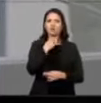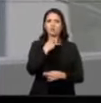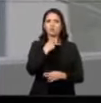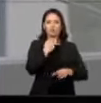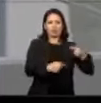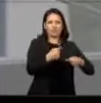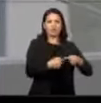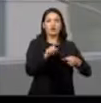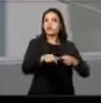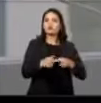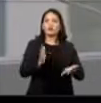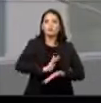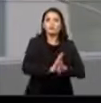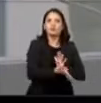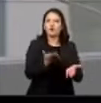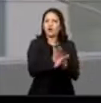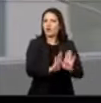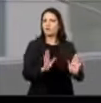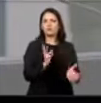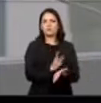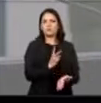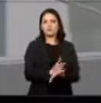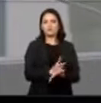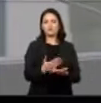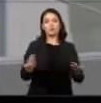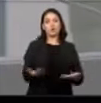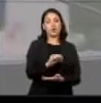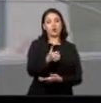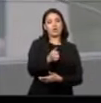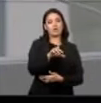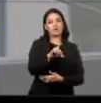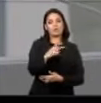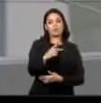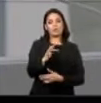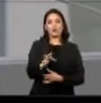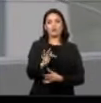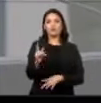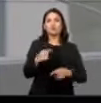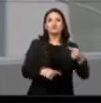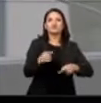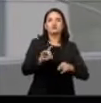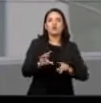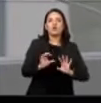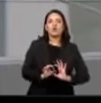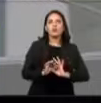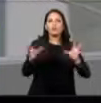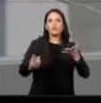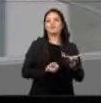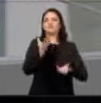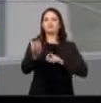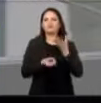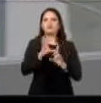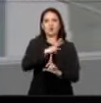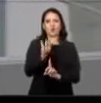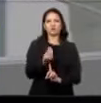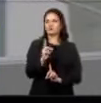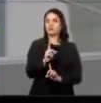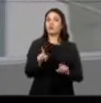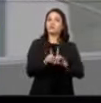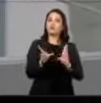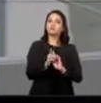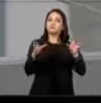uma daquelas ADPFs que não se discute apenas a liberdade de expressão artística, se discute a democracia.